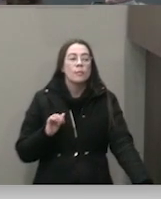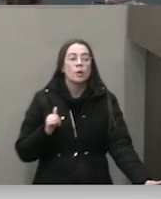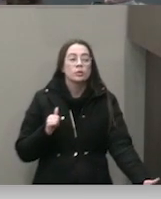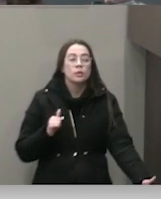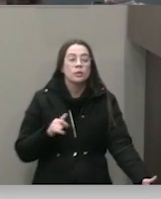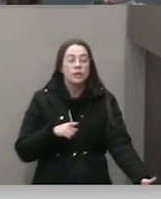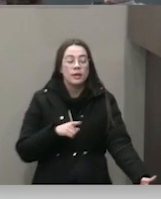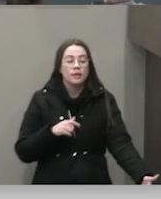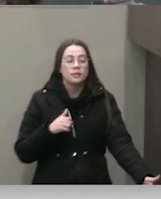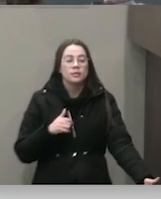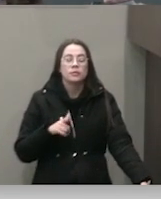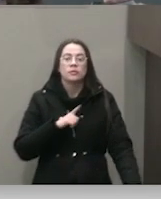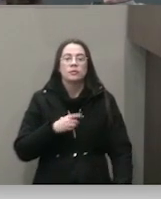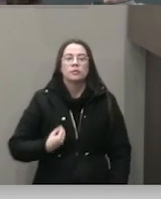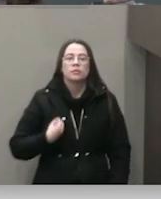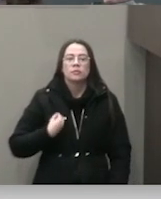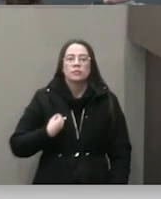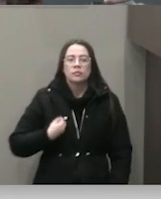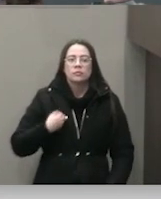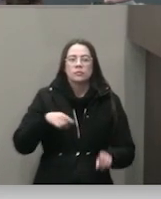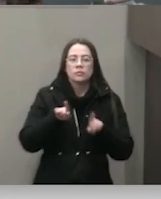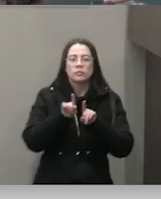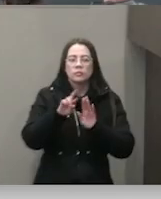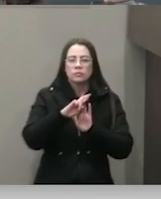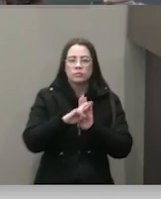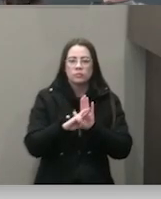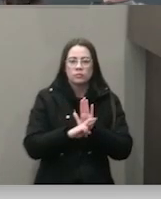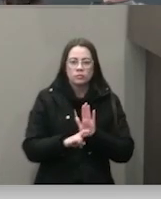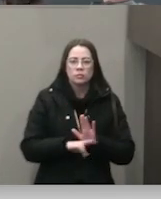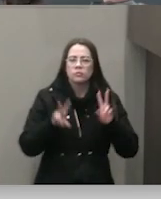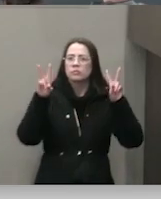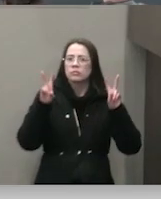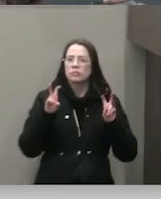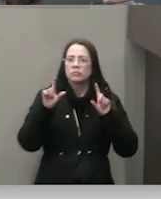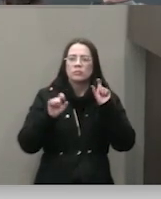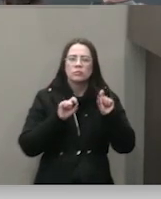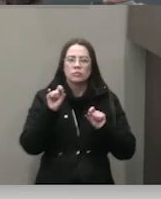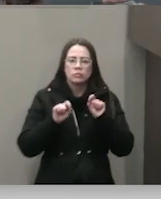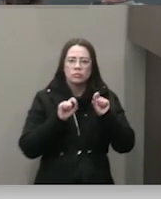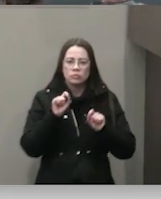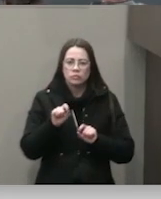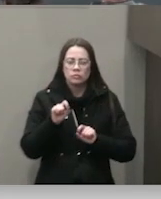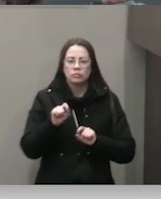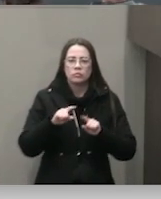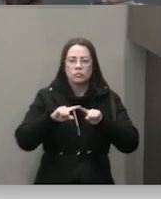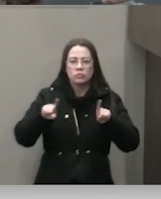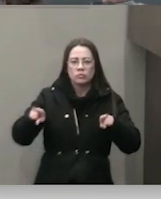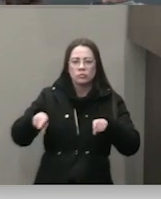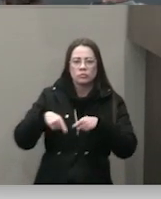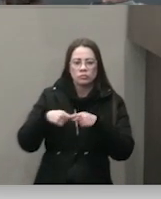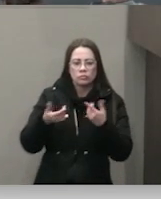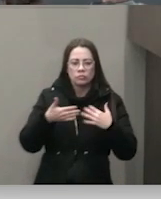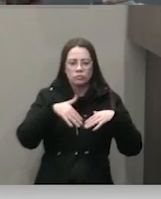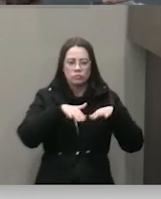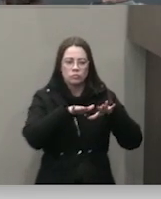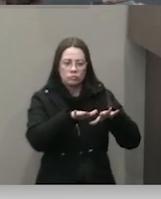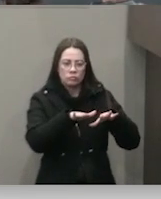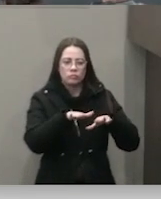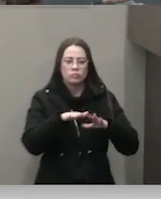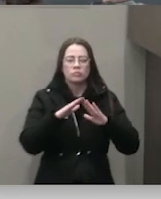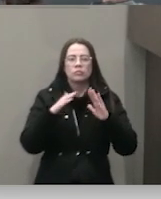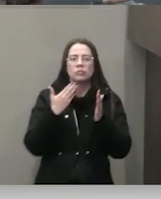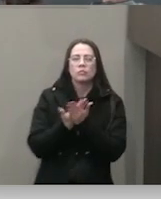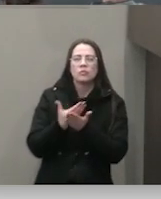Este projeto executivo vem regulamentar a questão das salas inclusivas, do